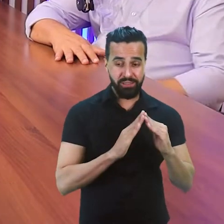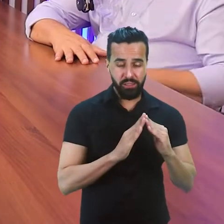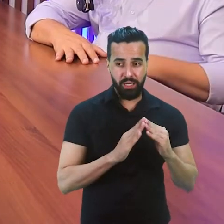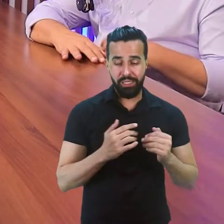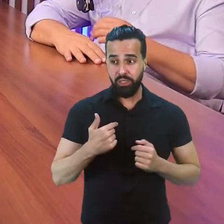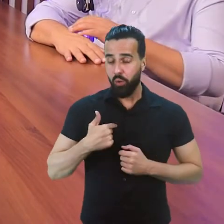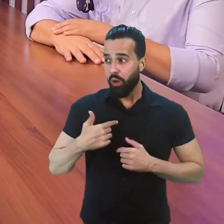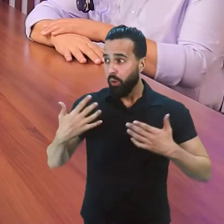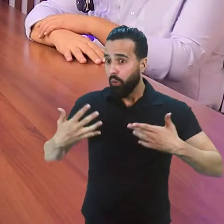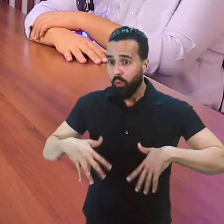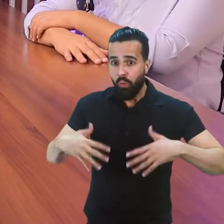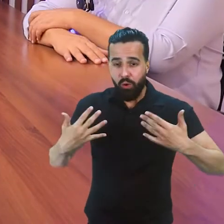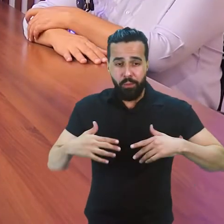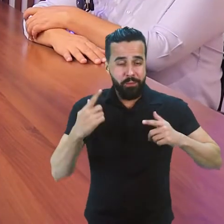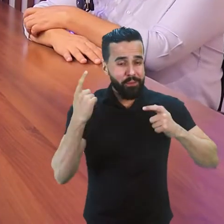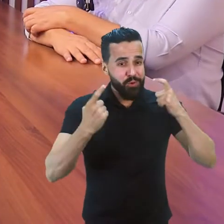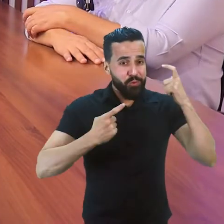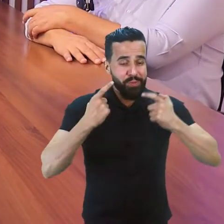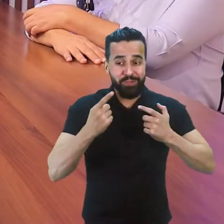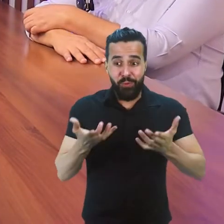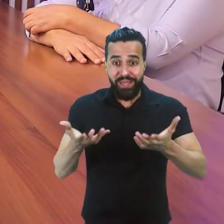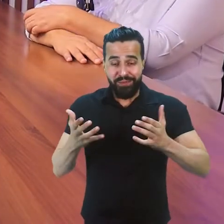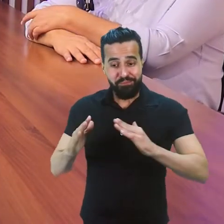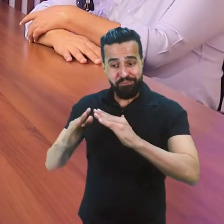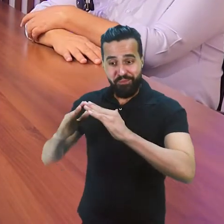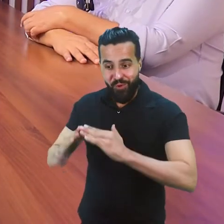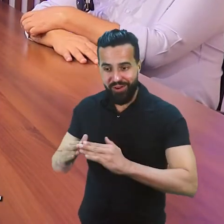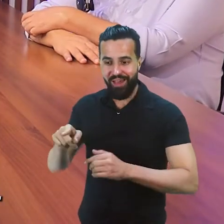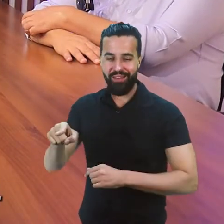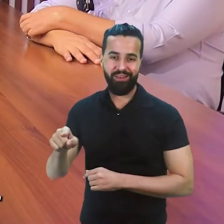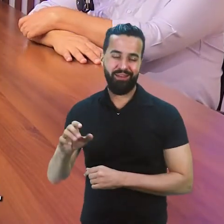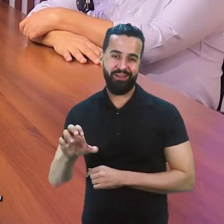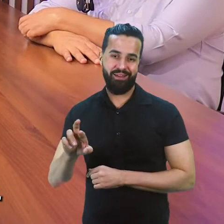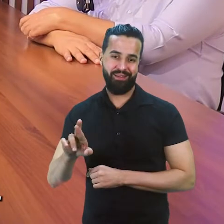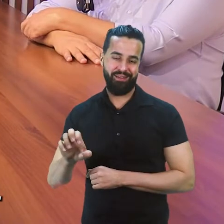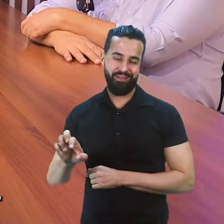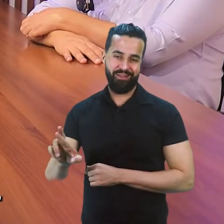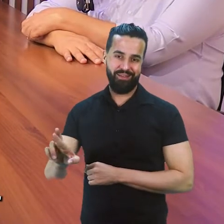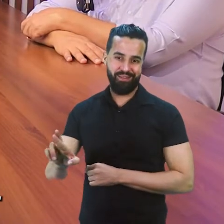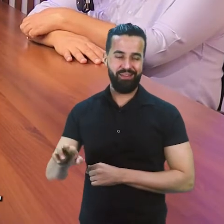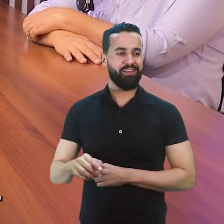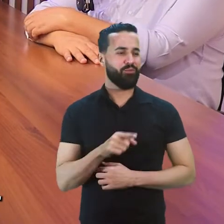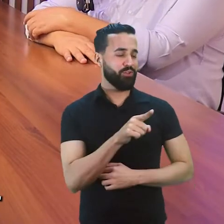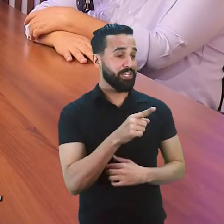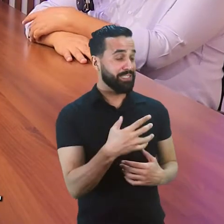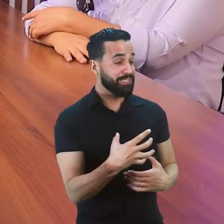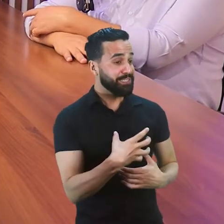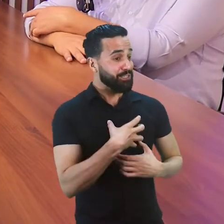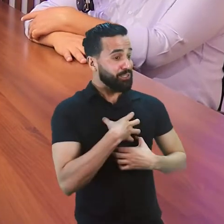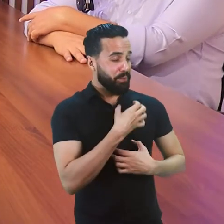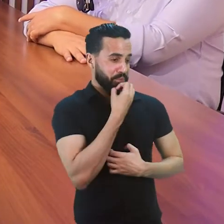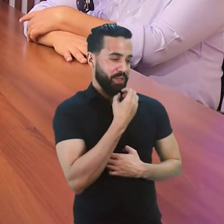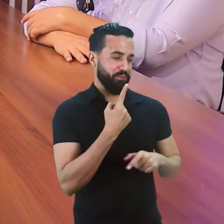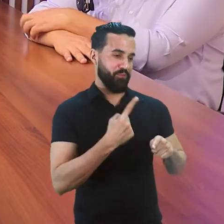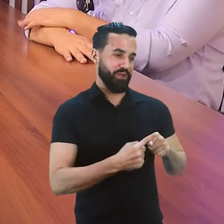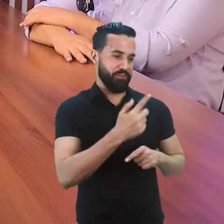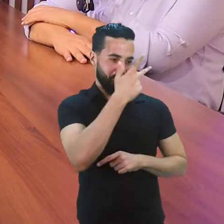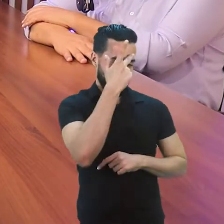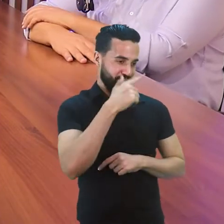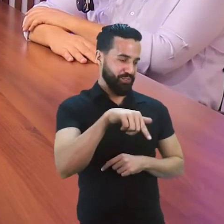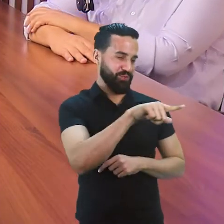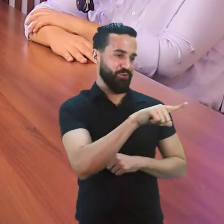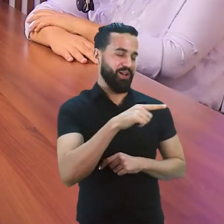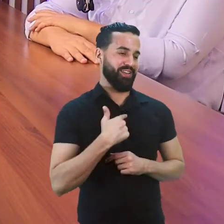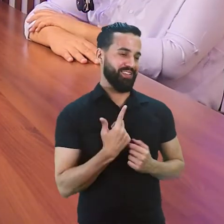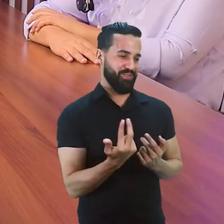morar no CRE. Porque agora que eu acostumei aqui... Você se sentia bem no meio dos iguais. E fora isso